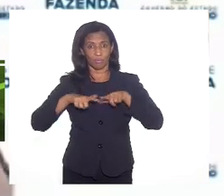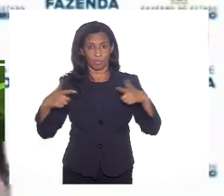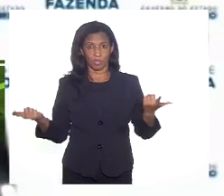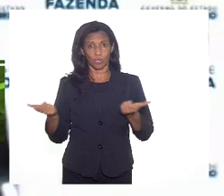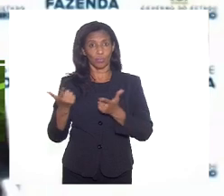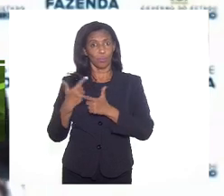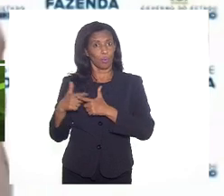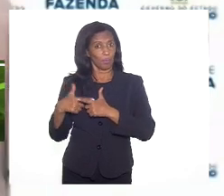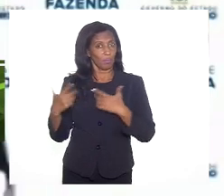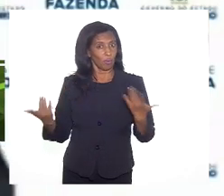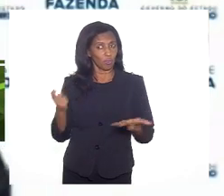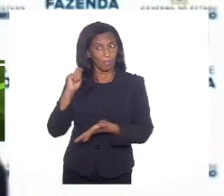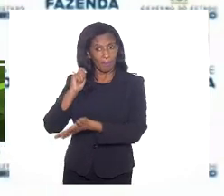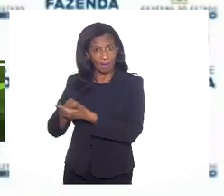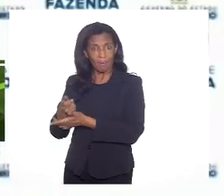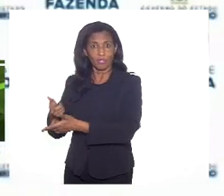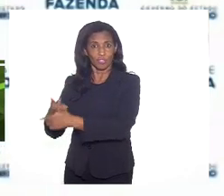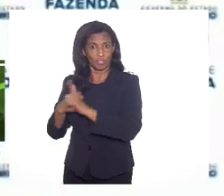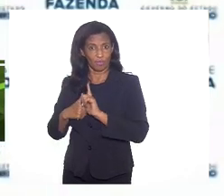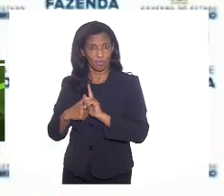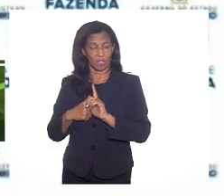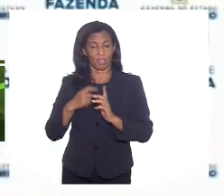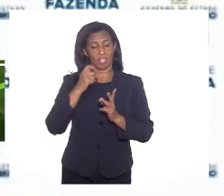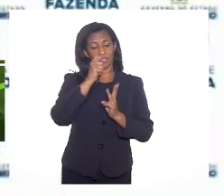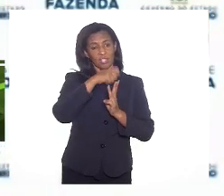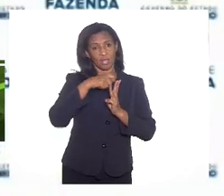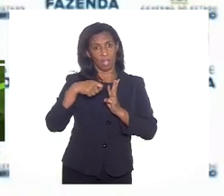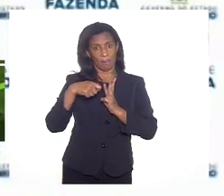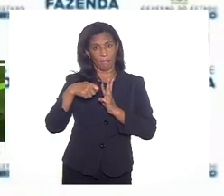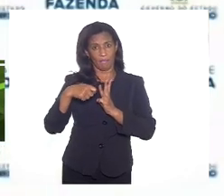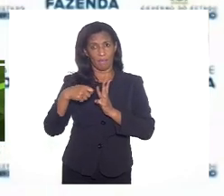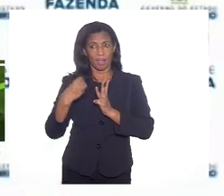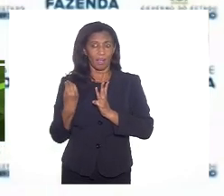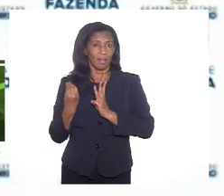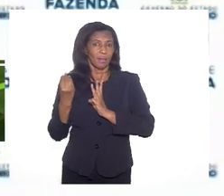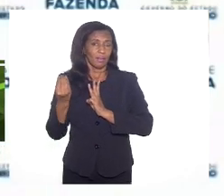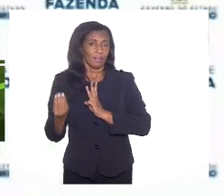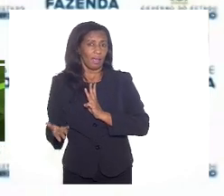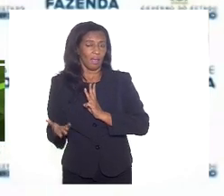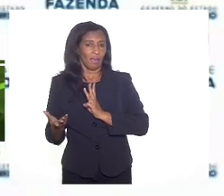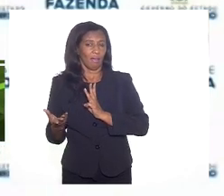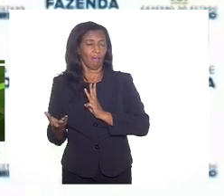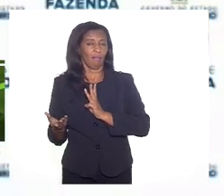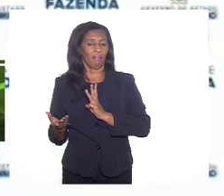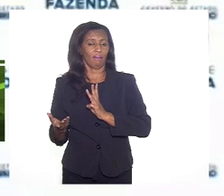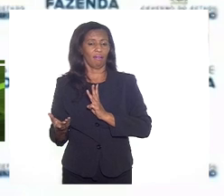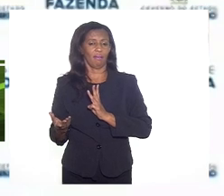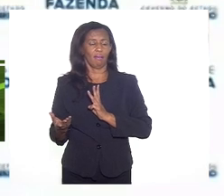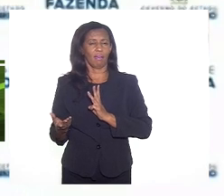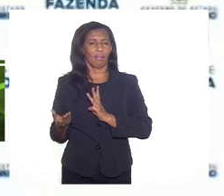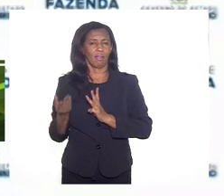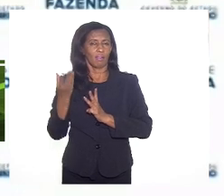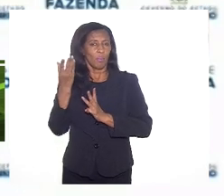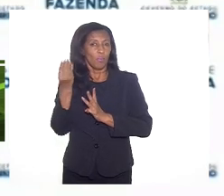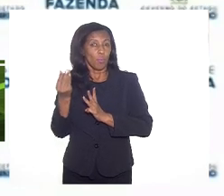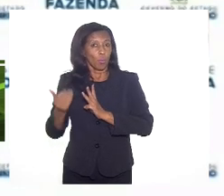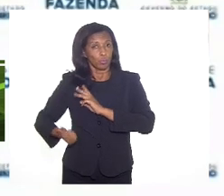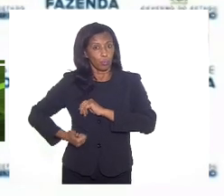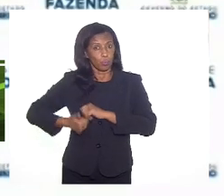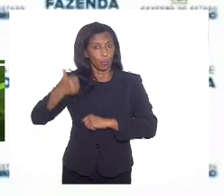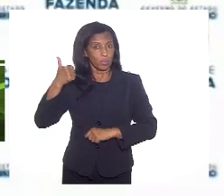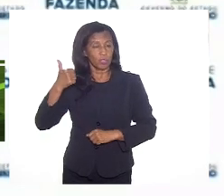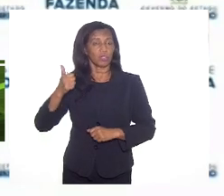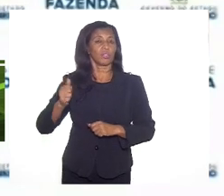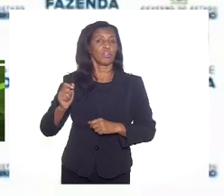pagar a dívida. O que esse primeiro trimestre traz de sinalização, que eu tendo como muito, muito positivo, é